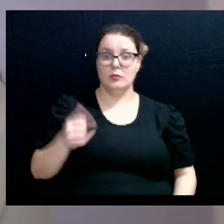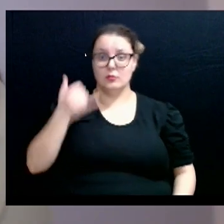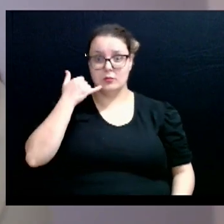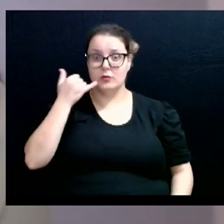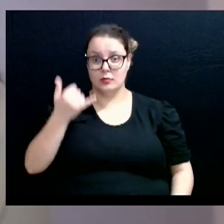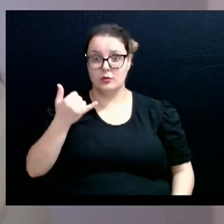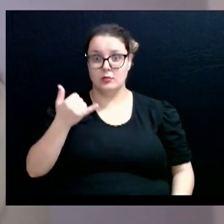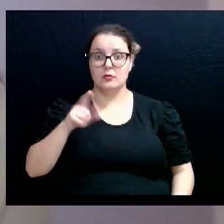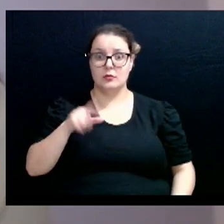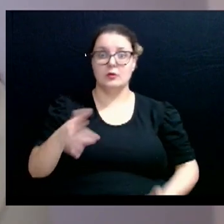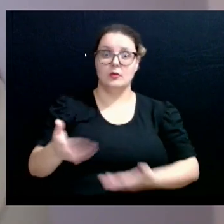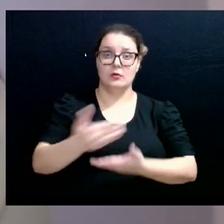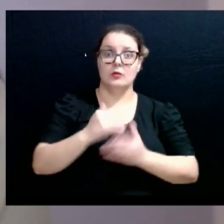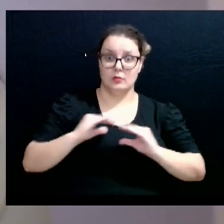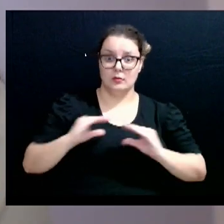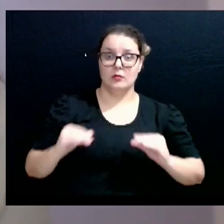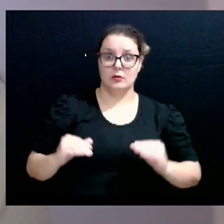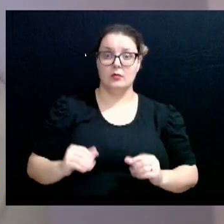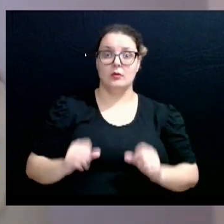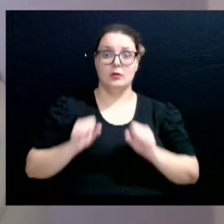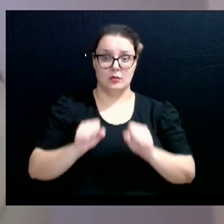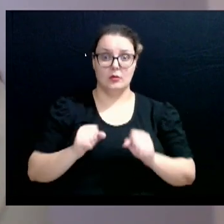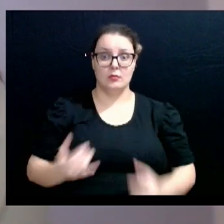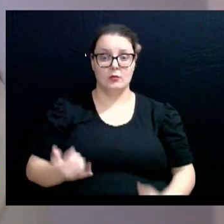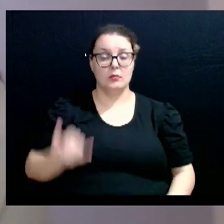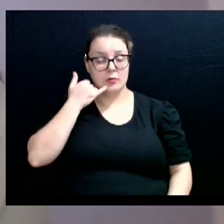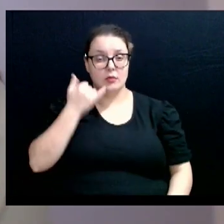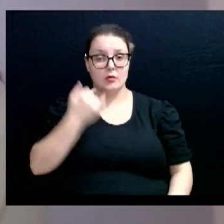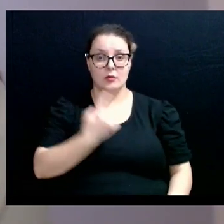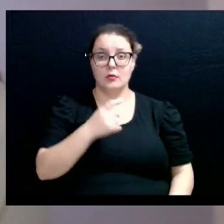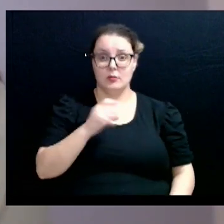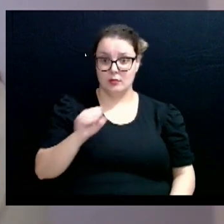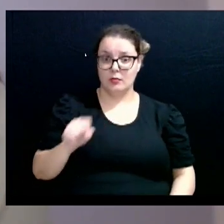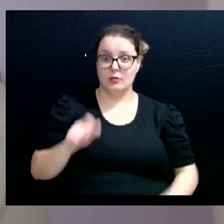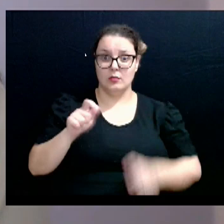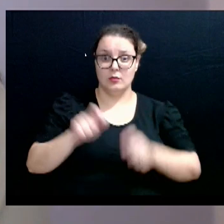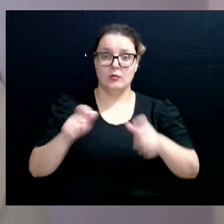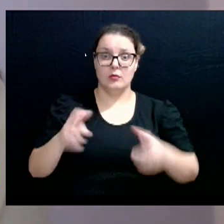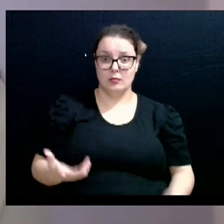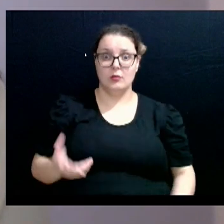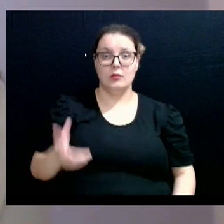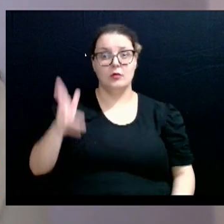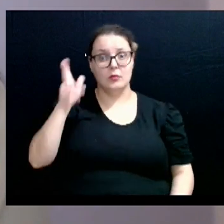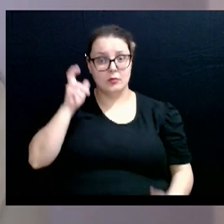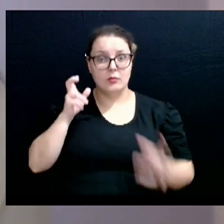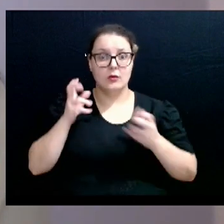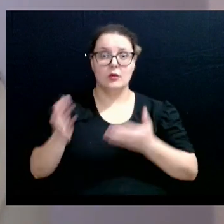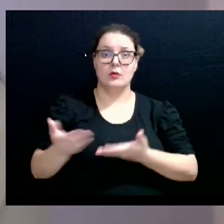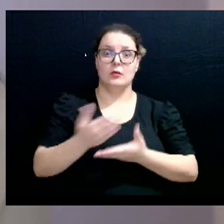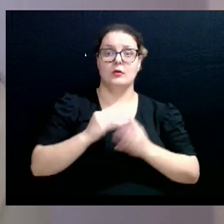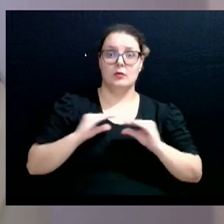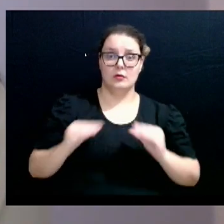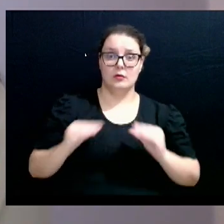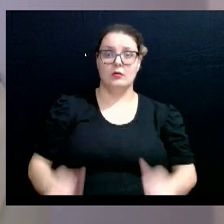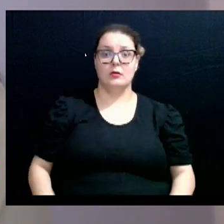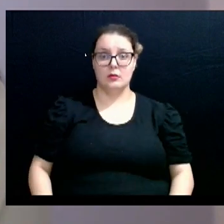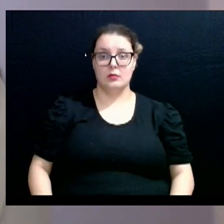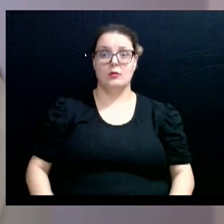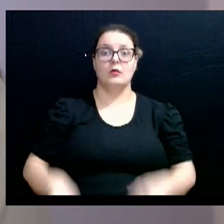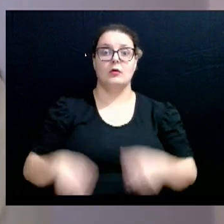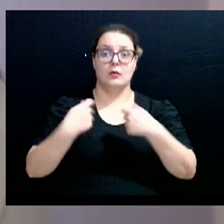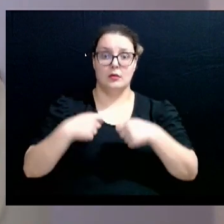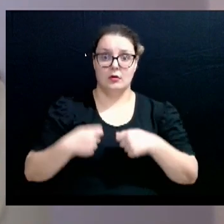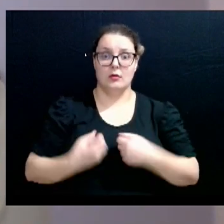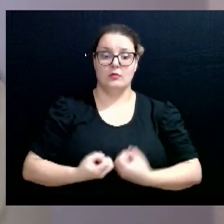acolhimento. Você pode ali ligar e falar com pessoas que vão te escutar, um acolhimento. Elas precisam desse